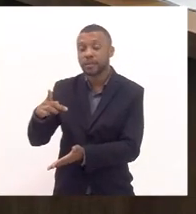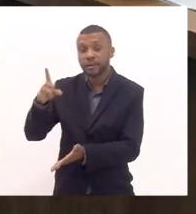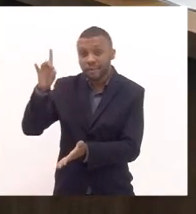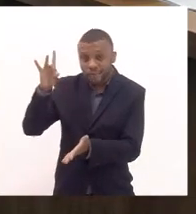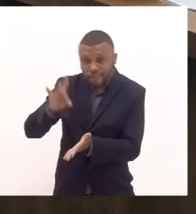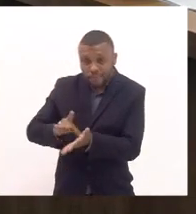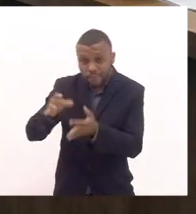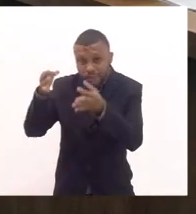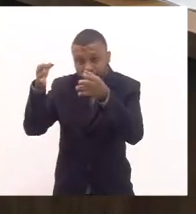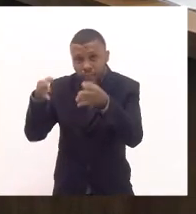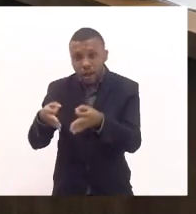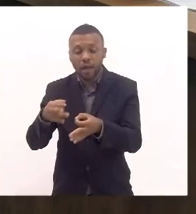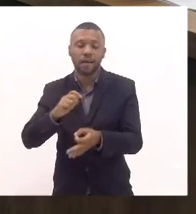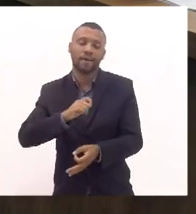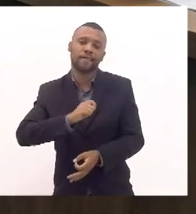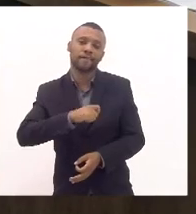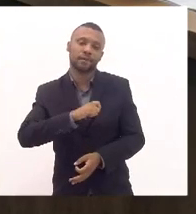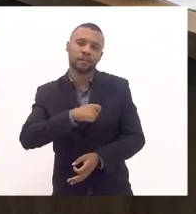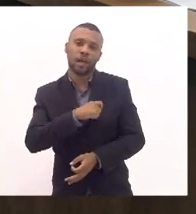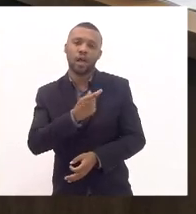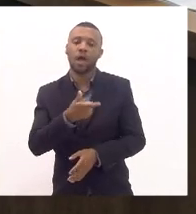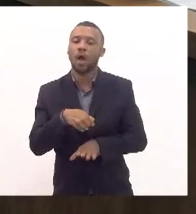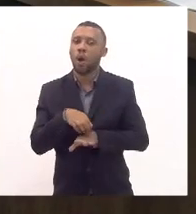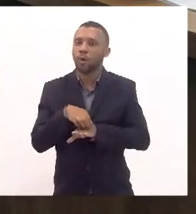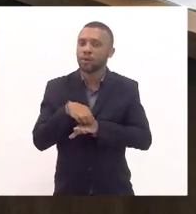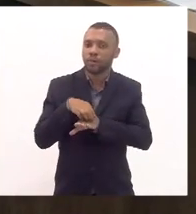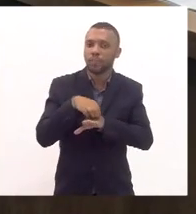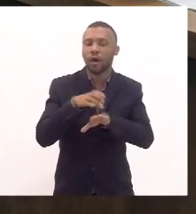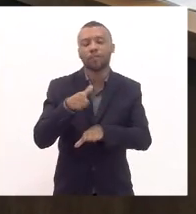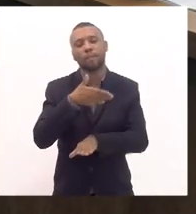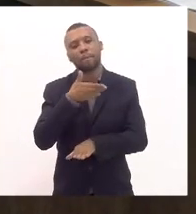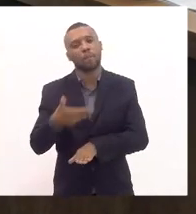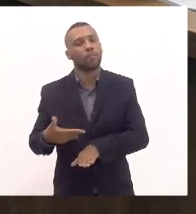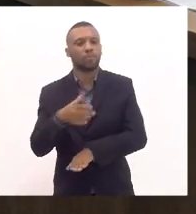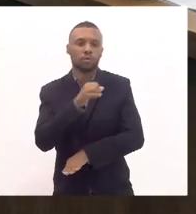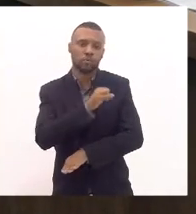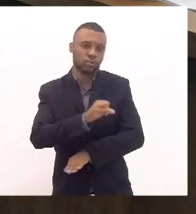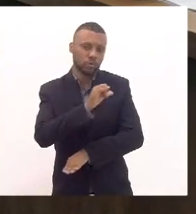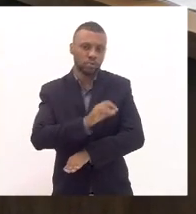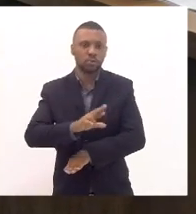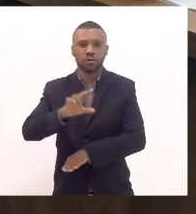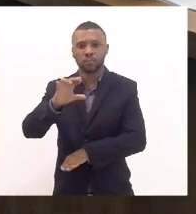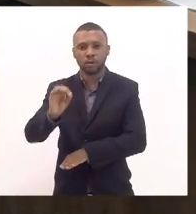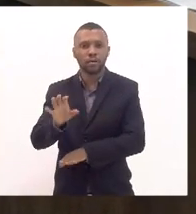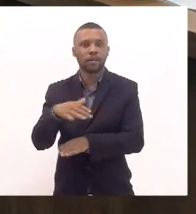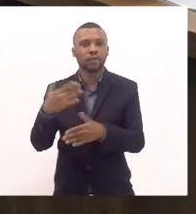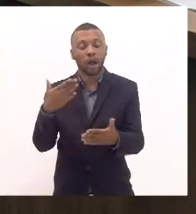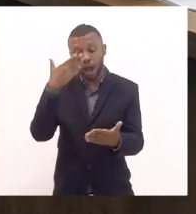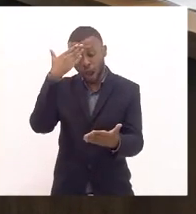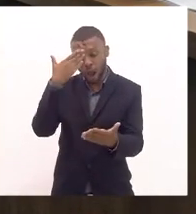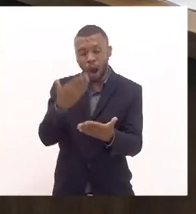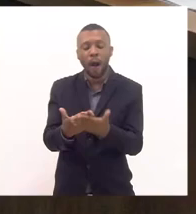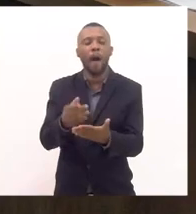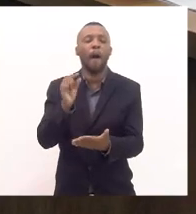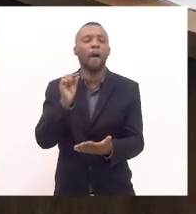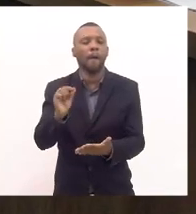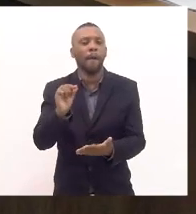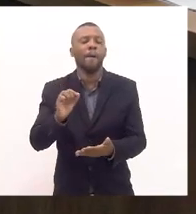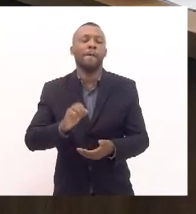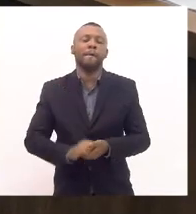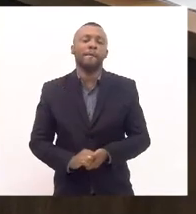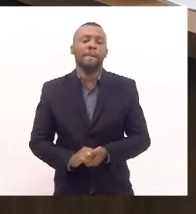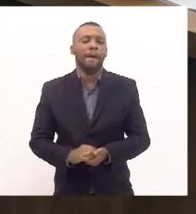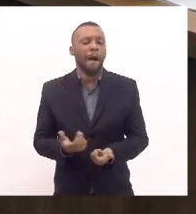fiscalizasse o transporte público do Rio de Janeiro então eu acho assim eu não